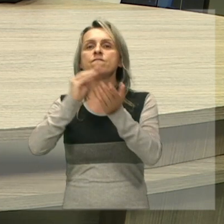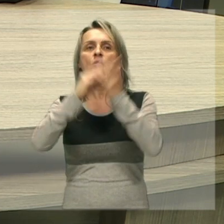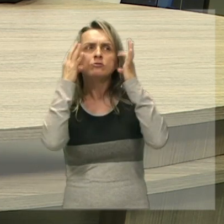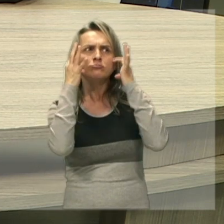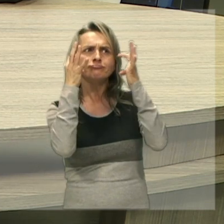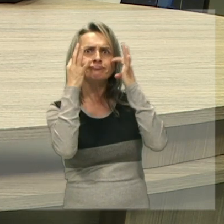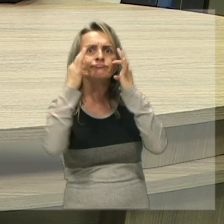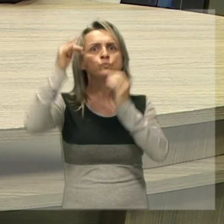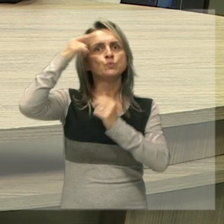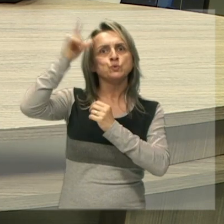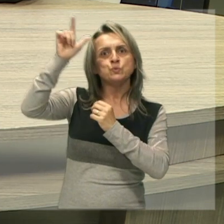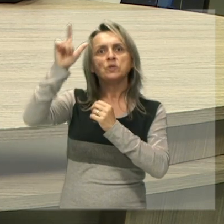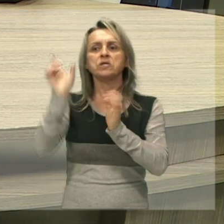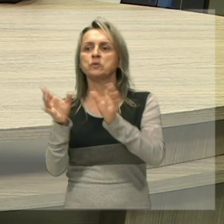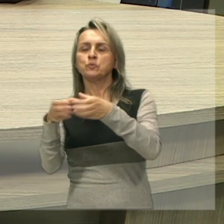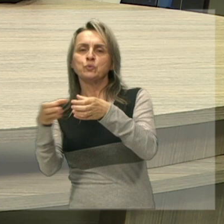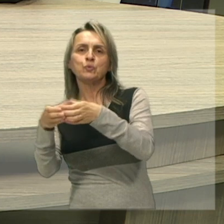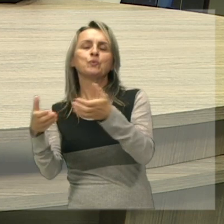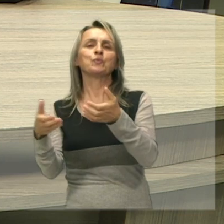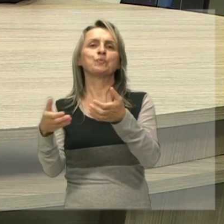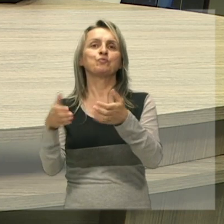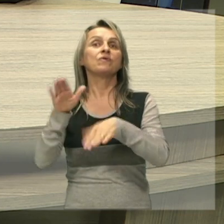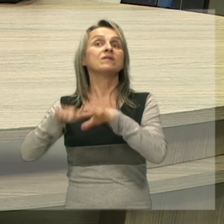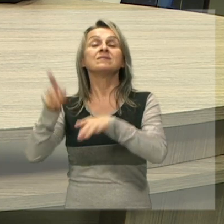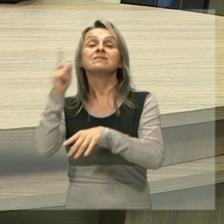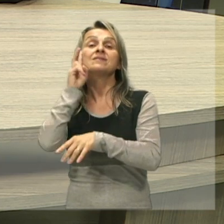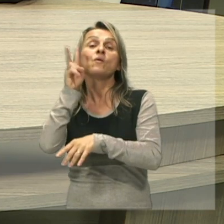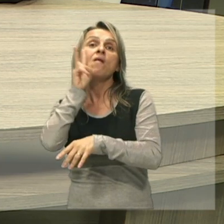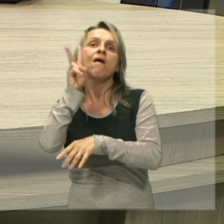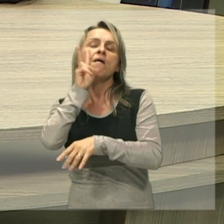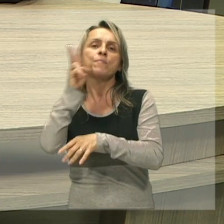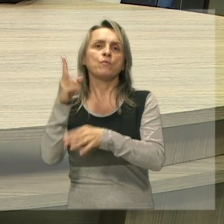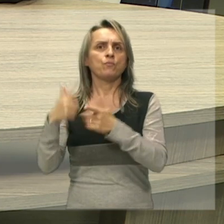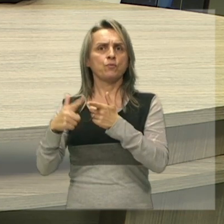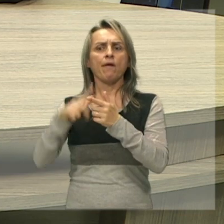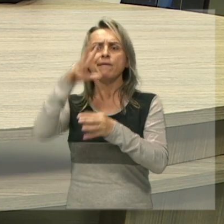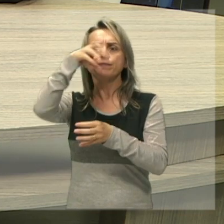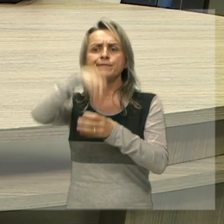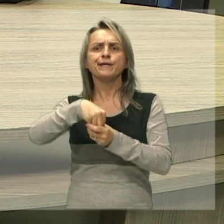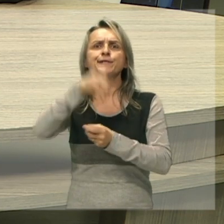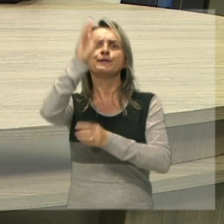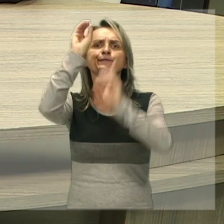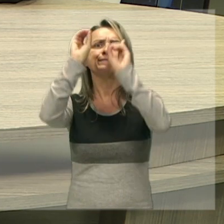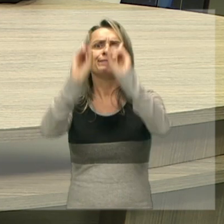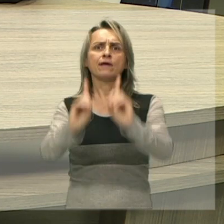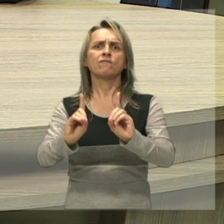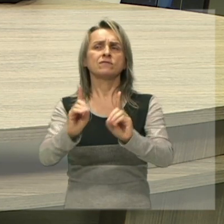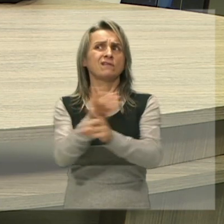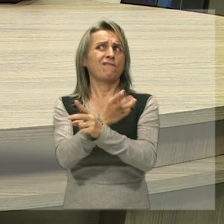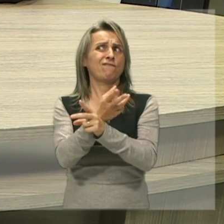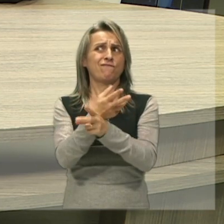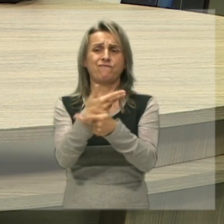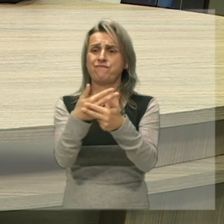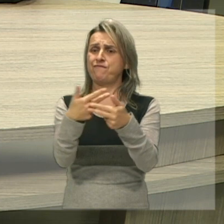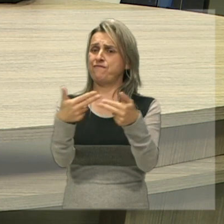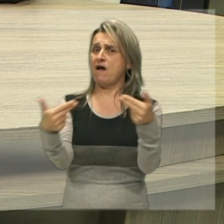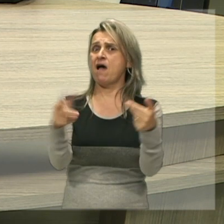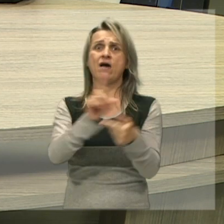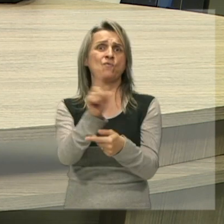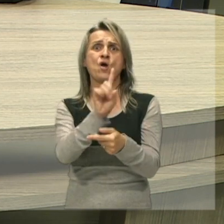dentro do espectro das deficiências, eles existem, são múltiplas. Ela não é só o cadeirante, só aquele